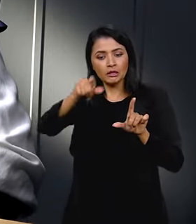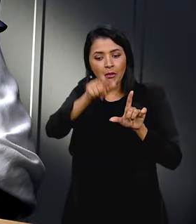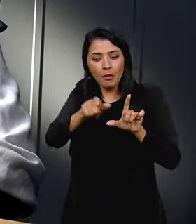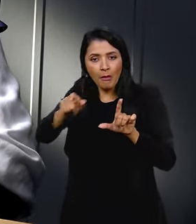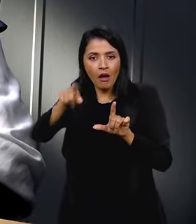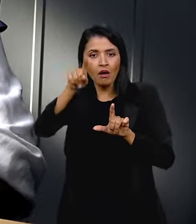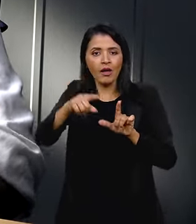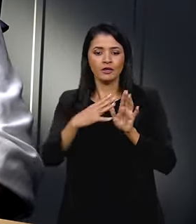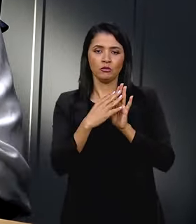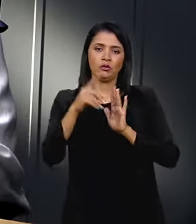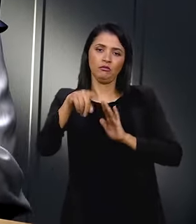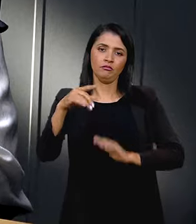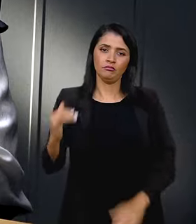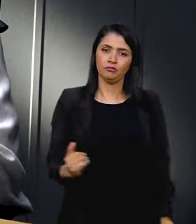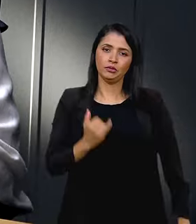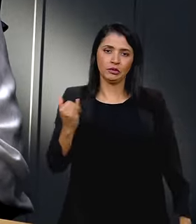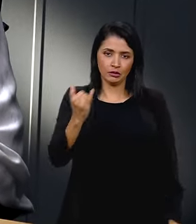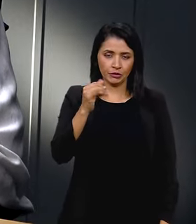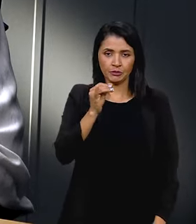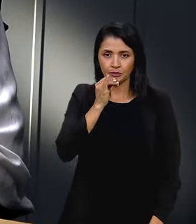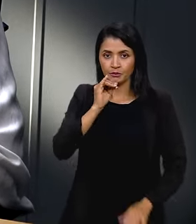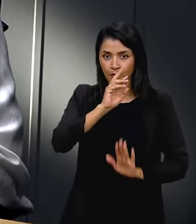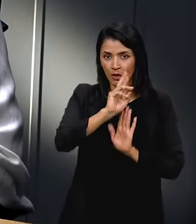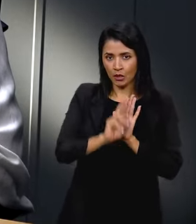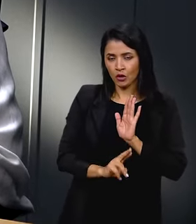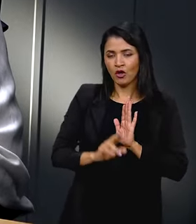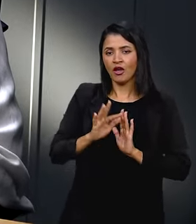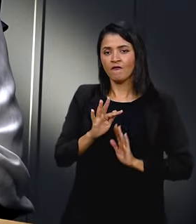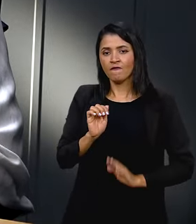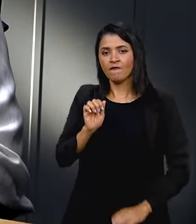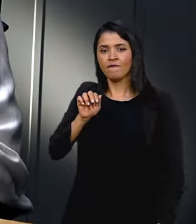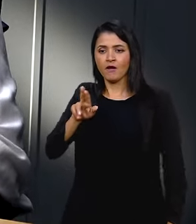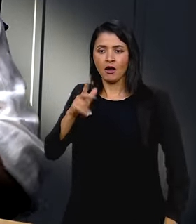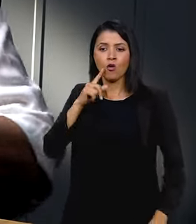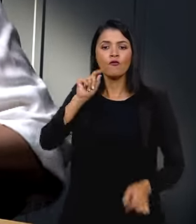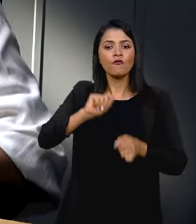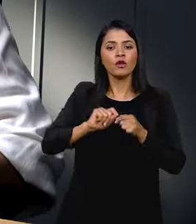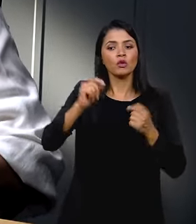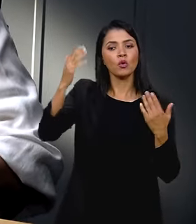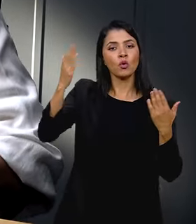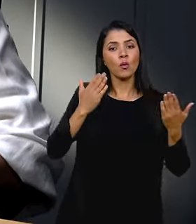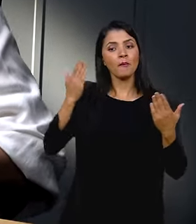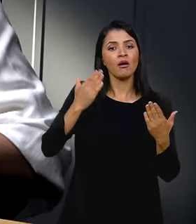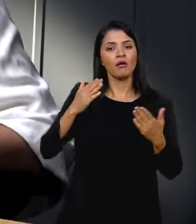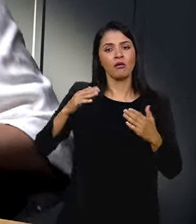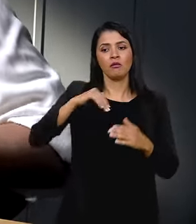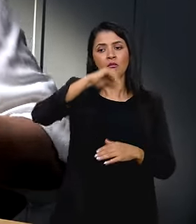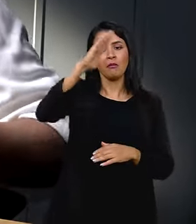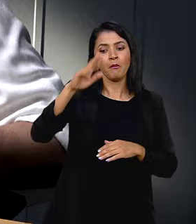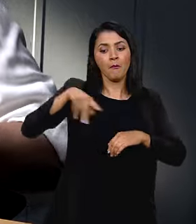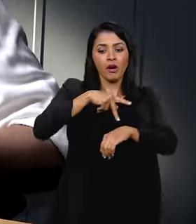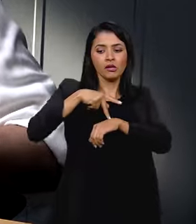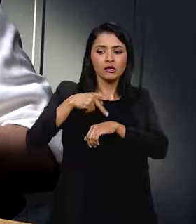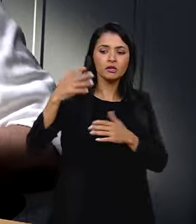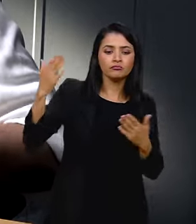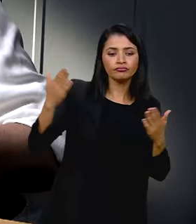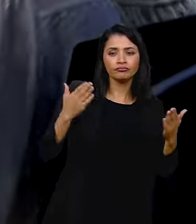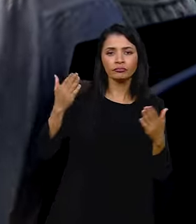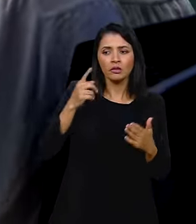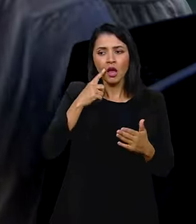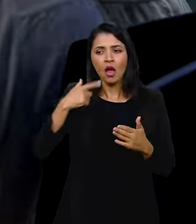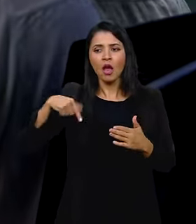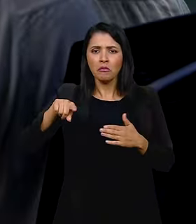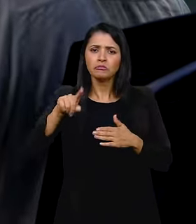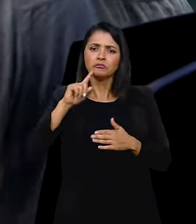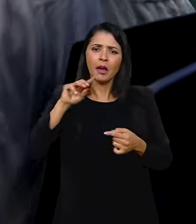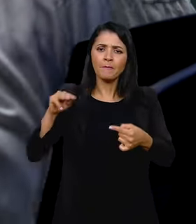instrumento muito importante porque o relatório da fu ele é feito para comparar os países e pra gente analisar se os